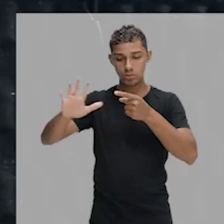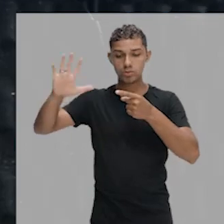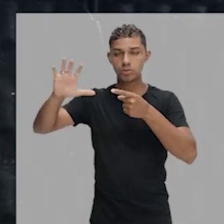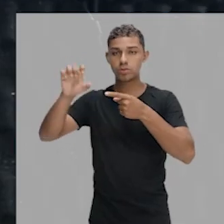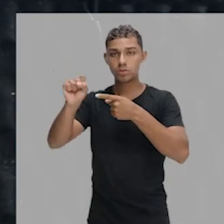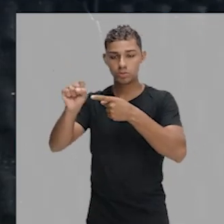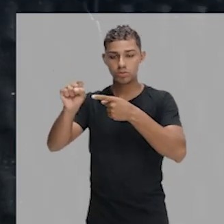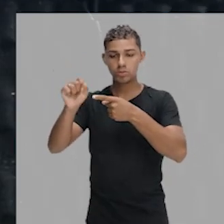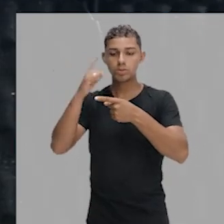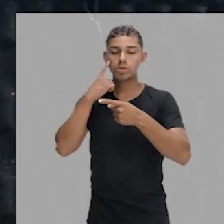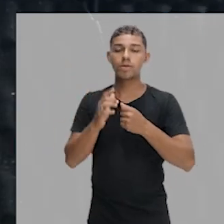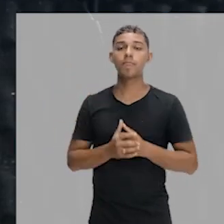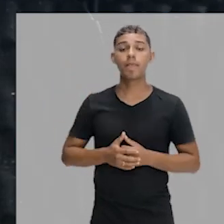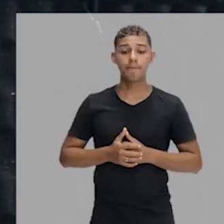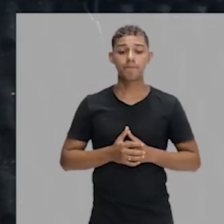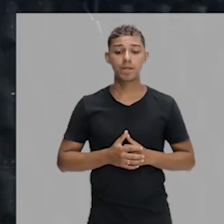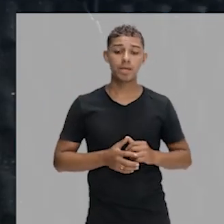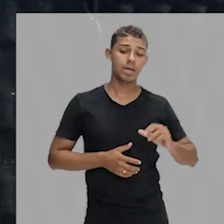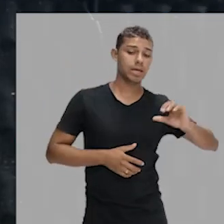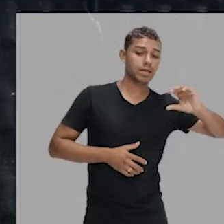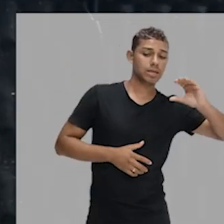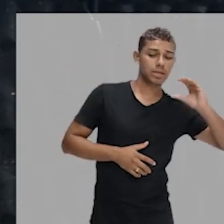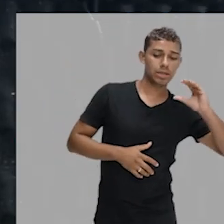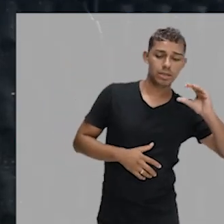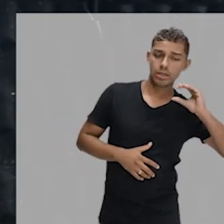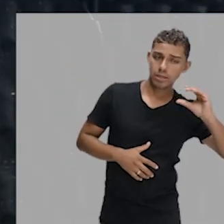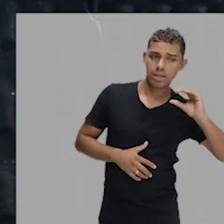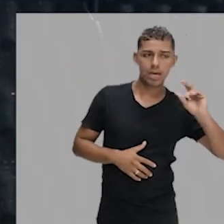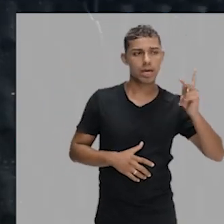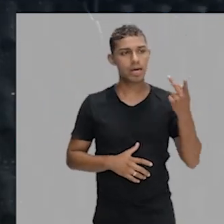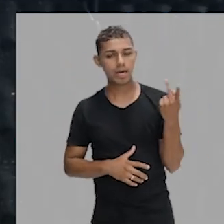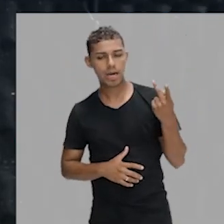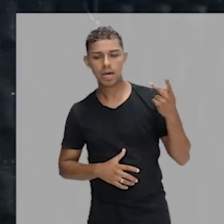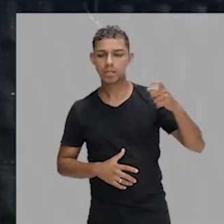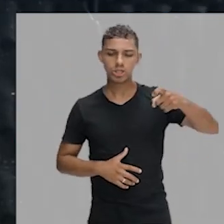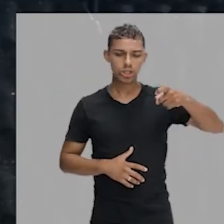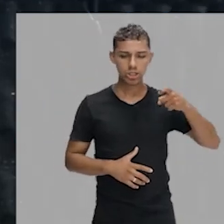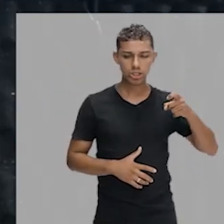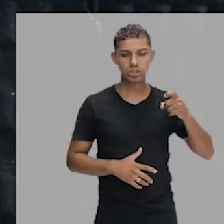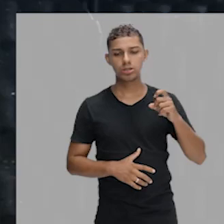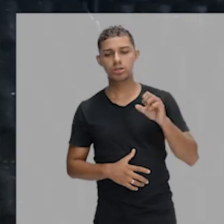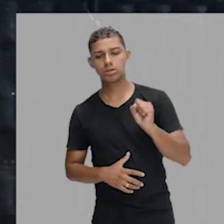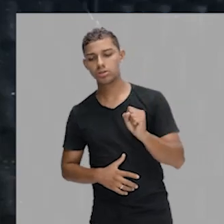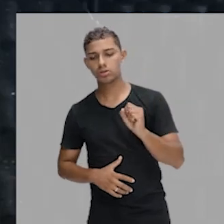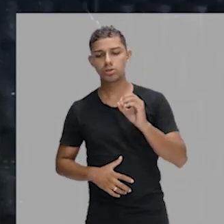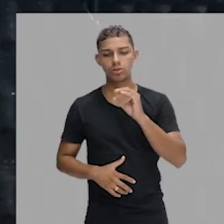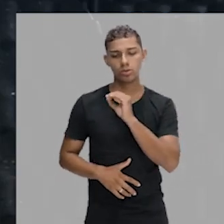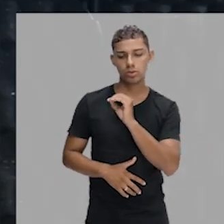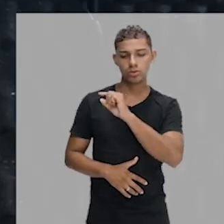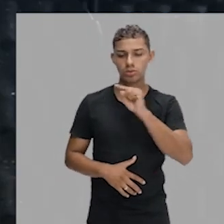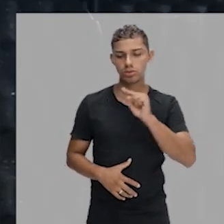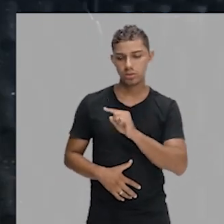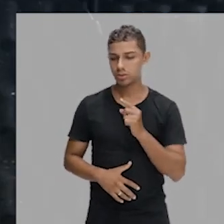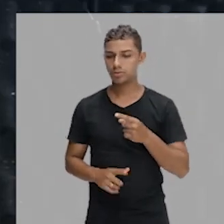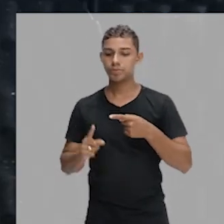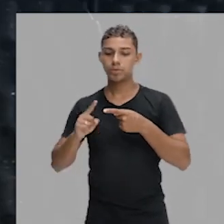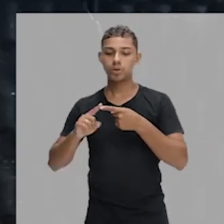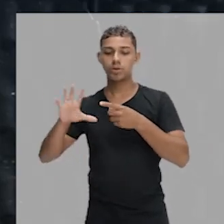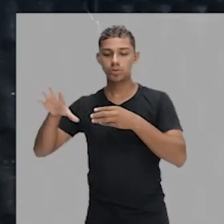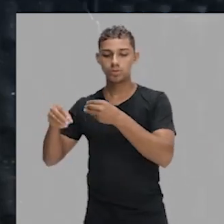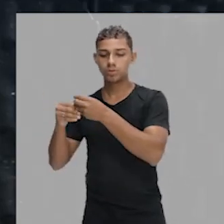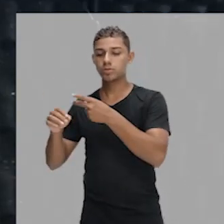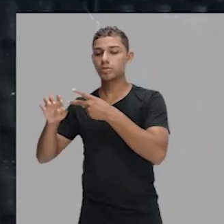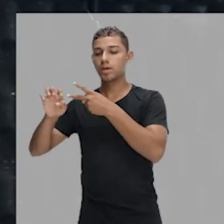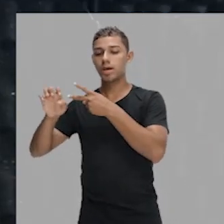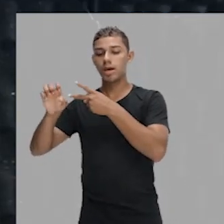verbos terminam em CH, SH, X, O, Z ou S, aí você acrescenta ES.